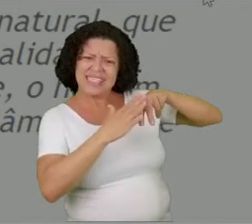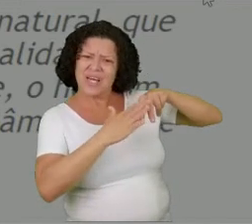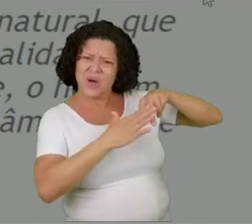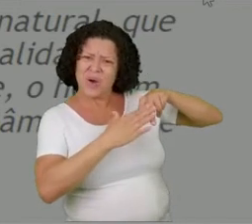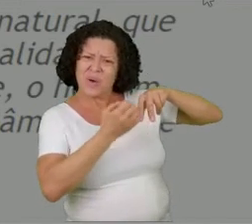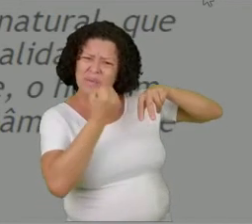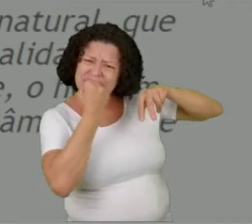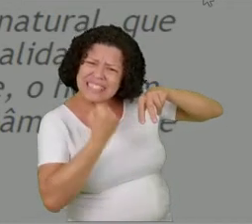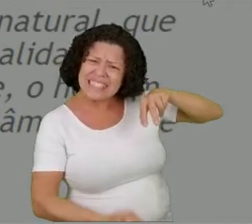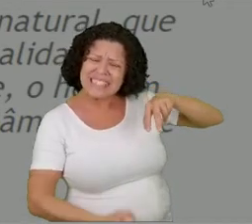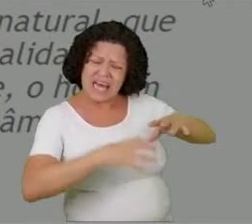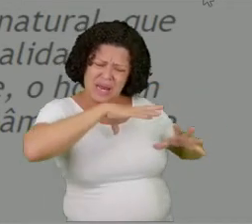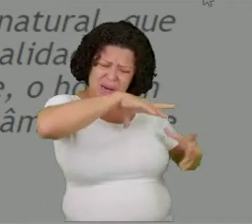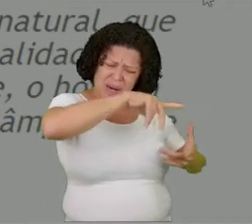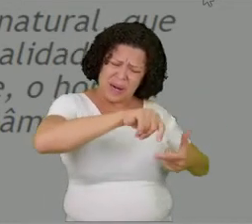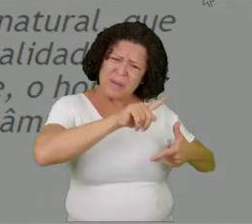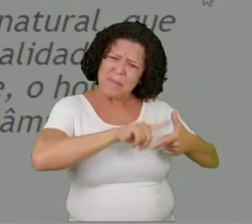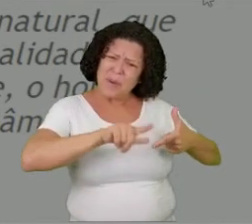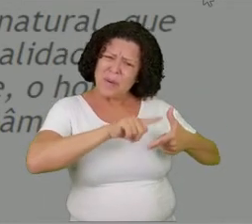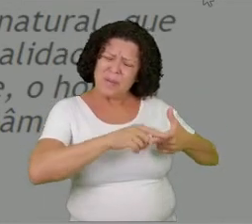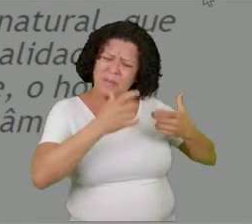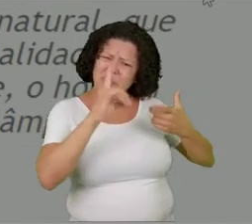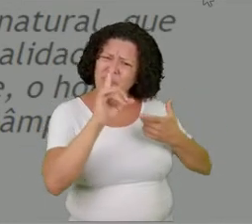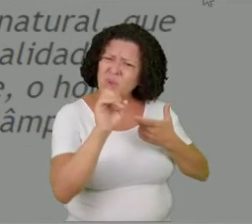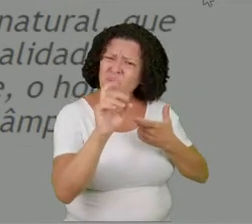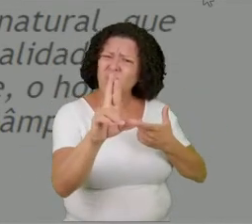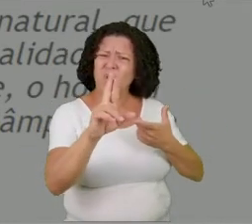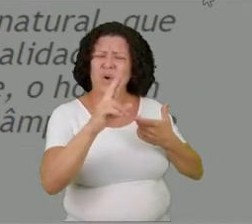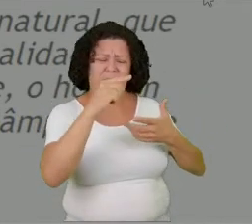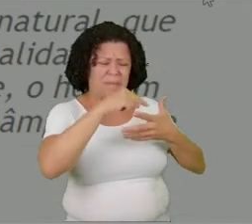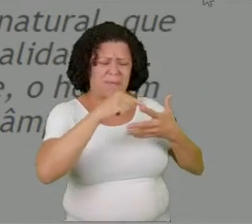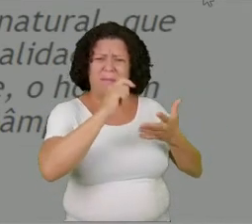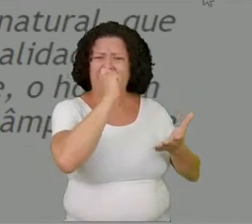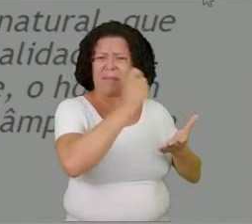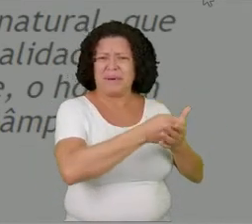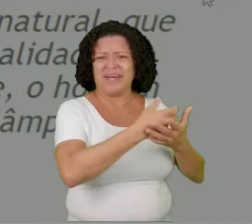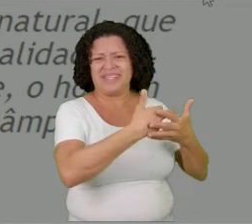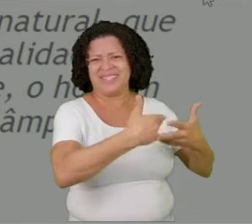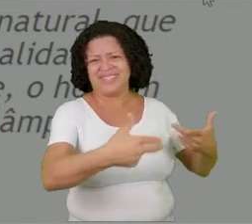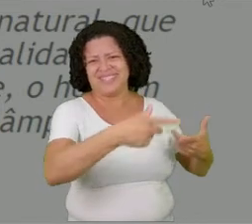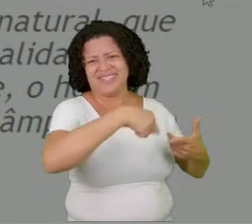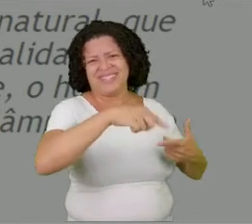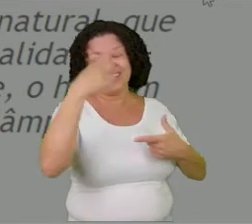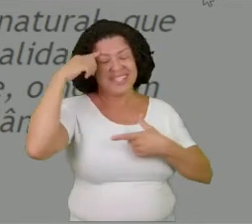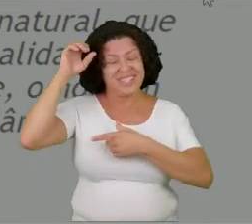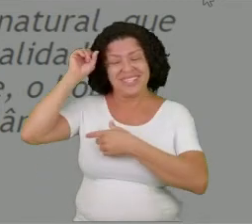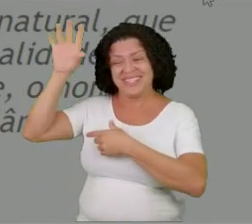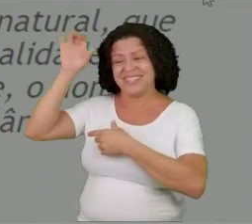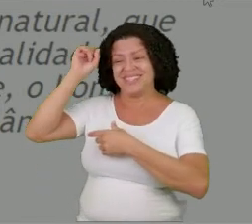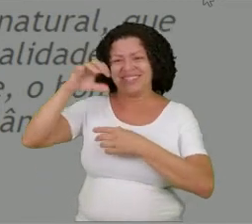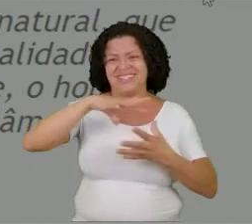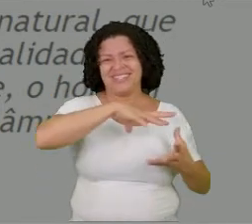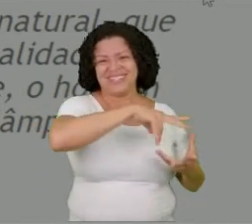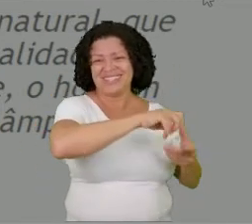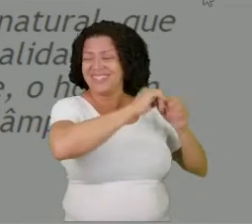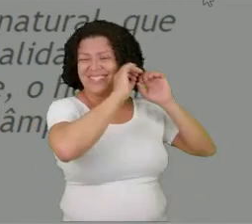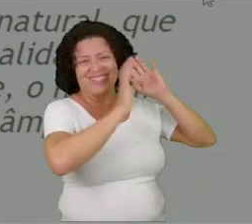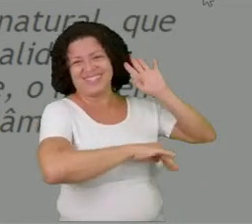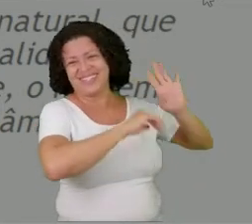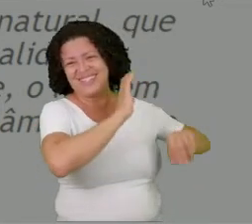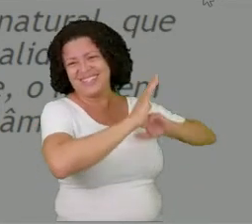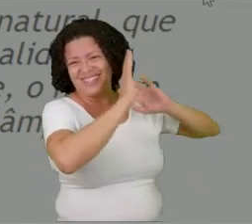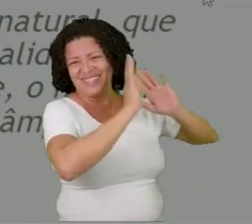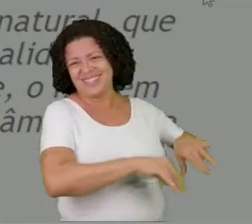mundo pesado aqui, cheio de problemas, cheio de dor, cheio de conta para pagar, cheio de dor de cabeça, né? Cheio de